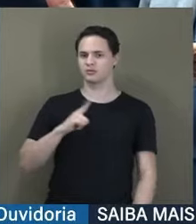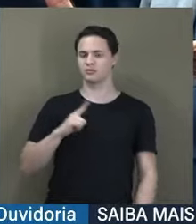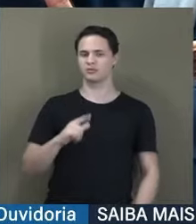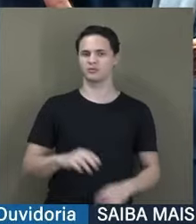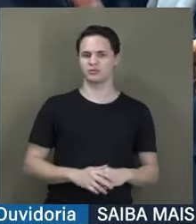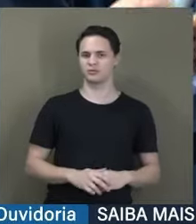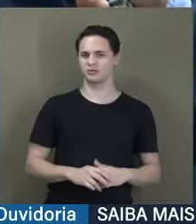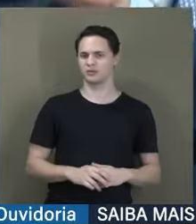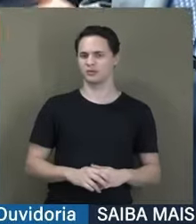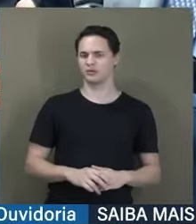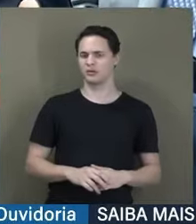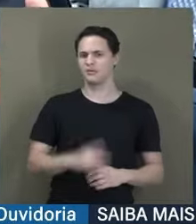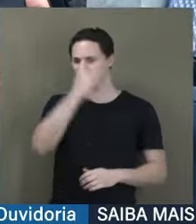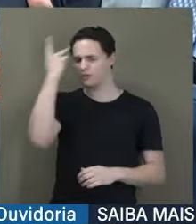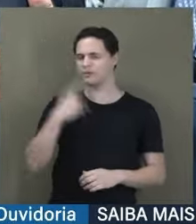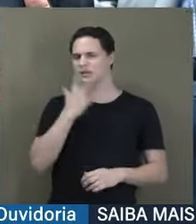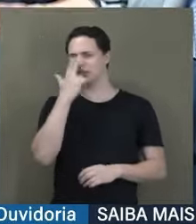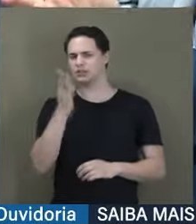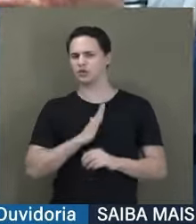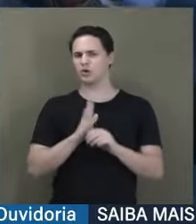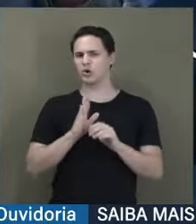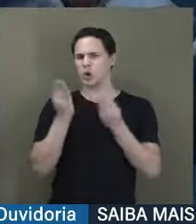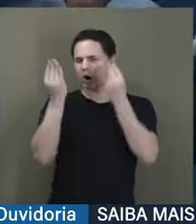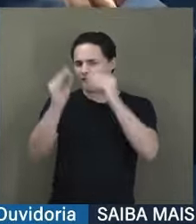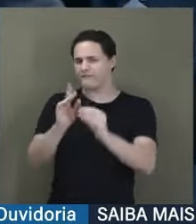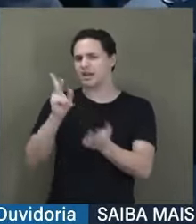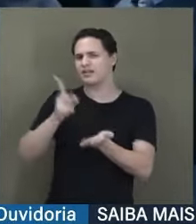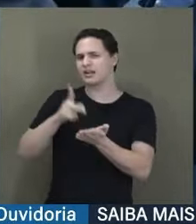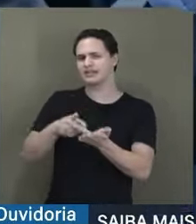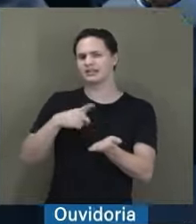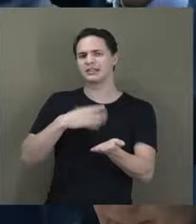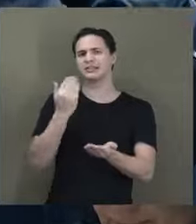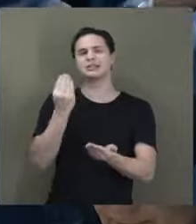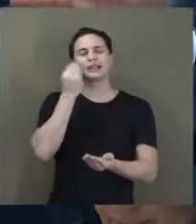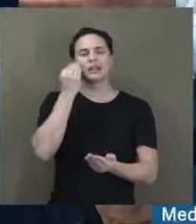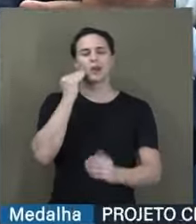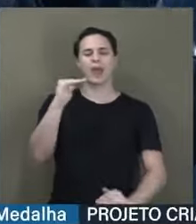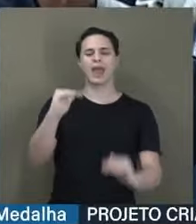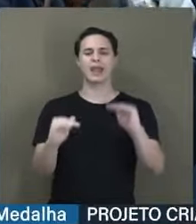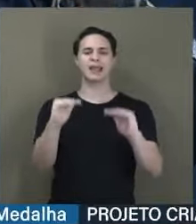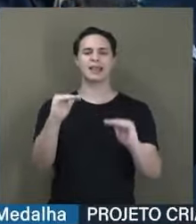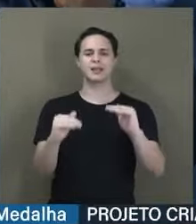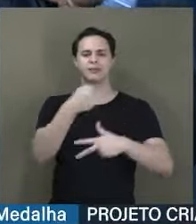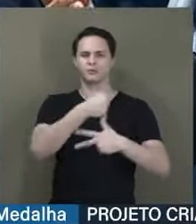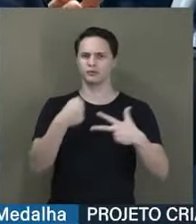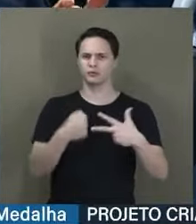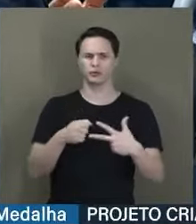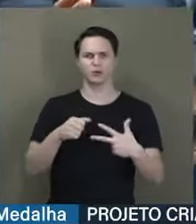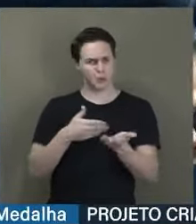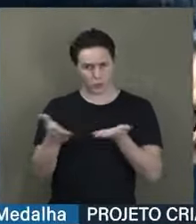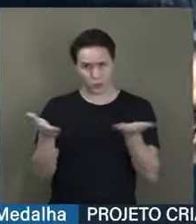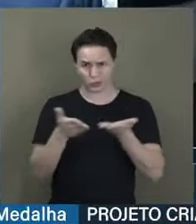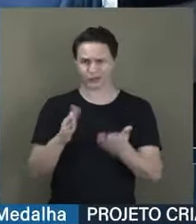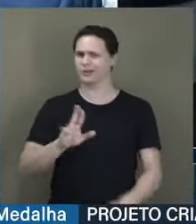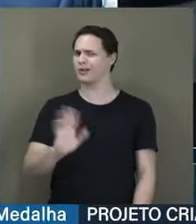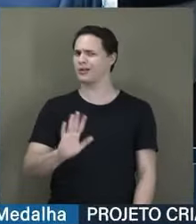anseio de colocar a verdade, de buscar um reequilíbrio entre os poderes, que não é de hoje, não. Não é da sua presidência, já vem de